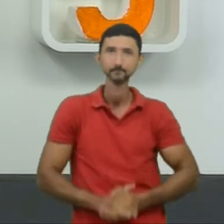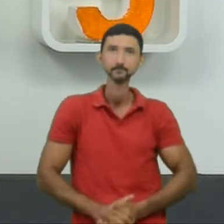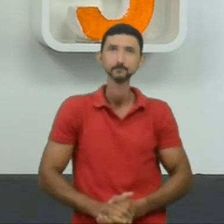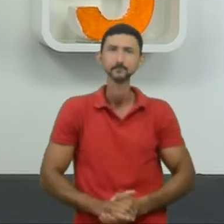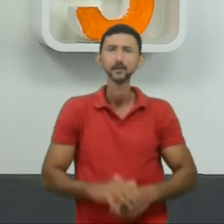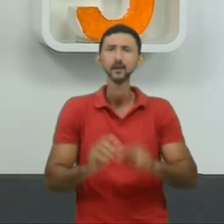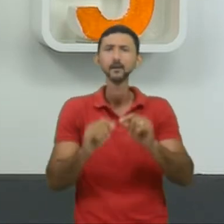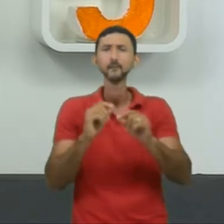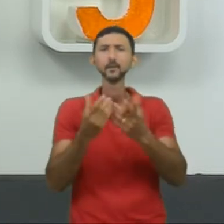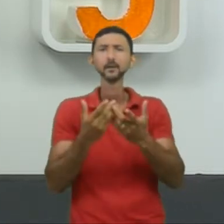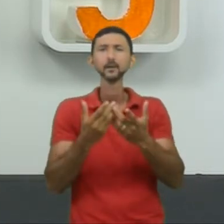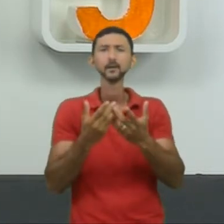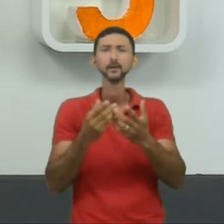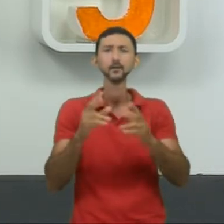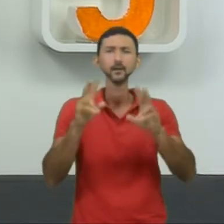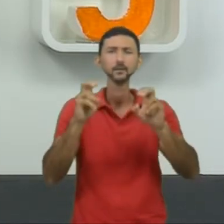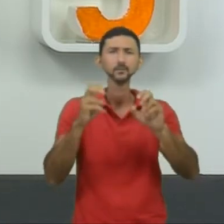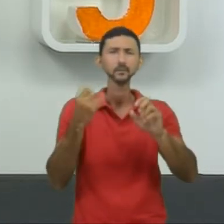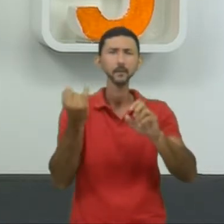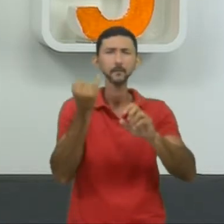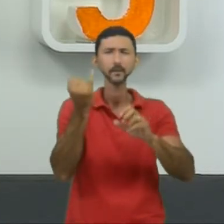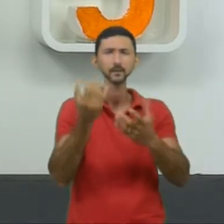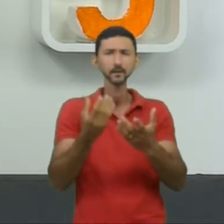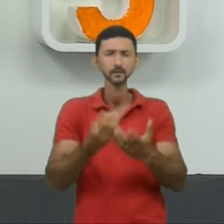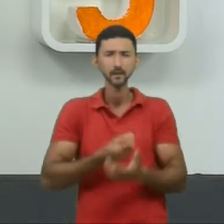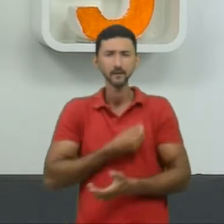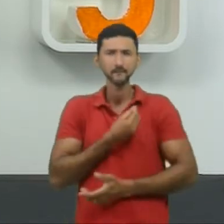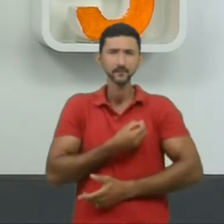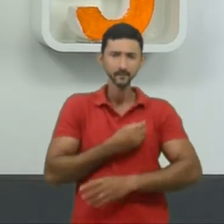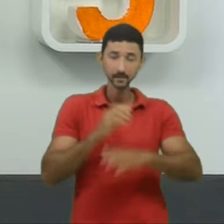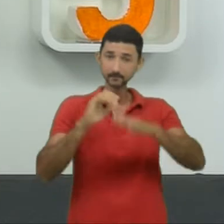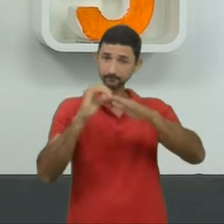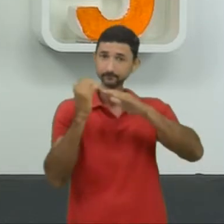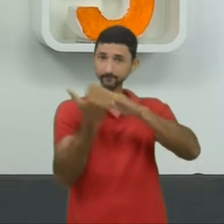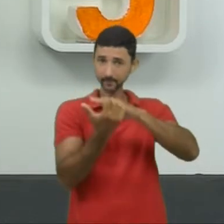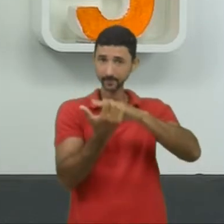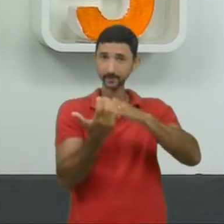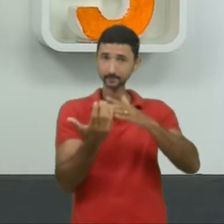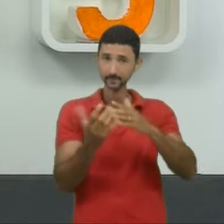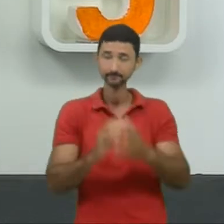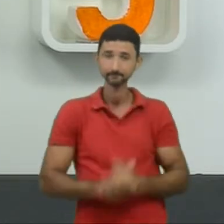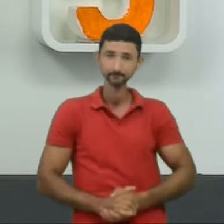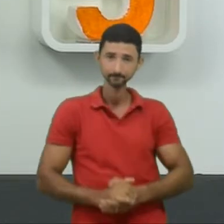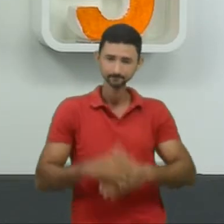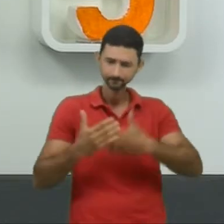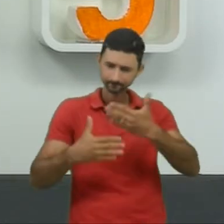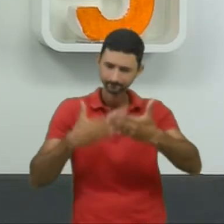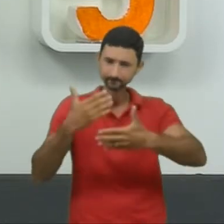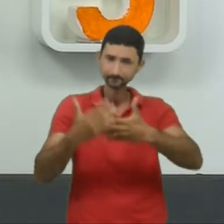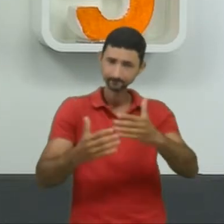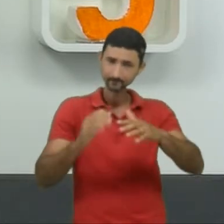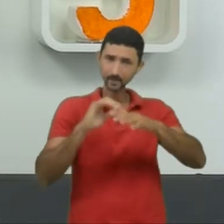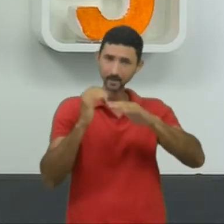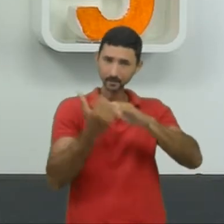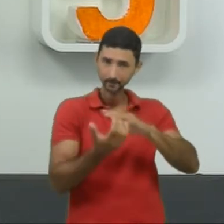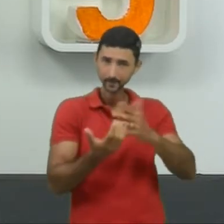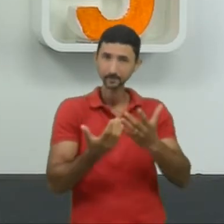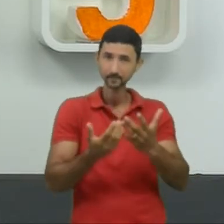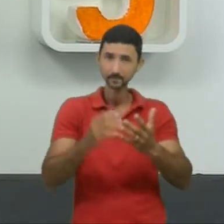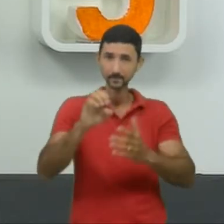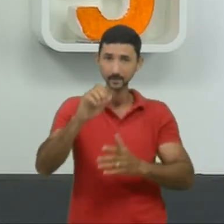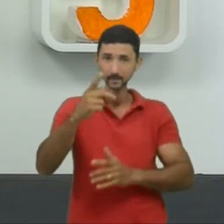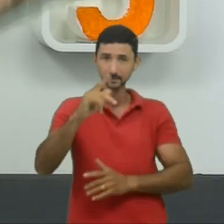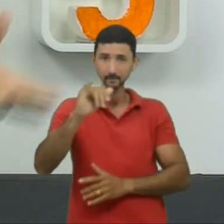a gente está vivenciando nesse momento uma pandemia, certo? A pandemia, na verdade, ela é uma